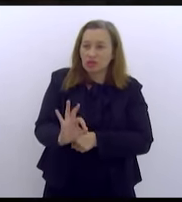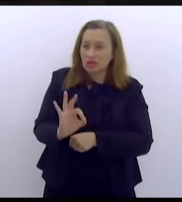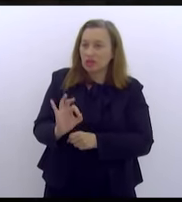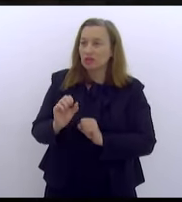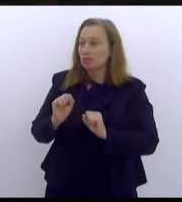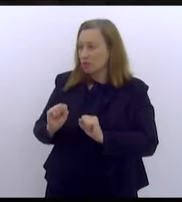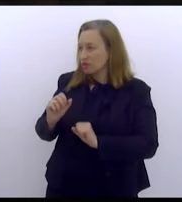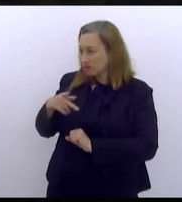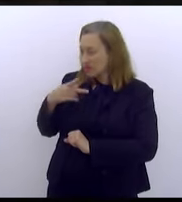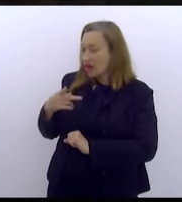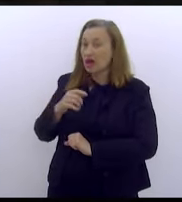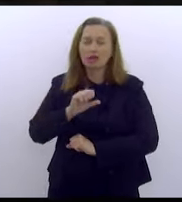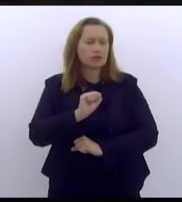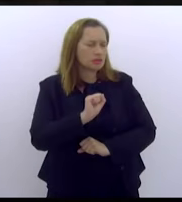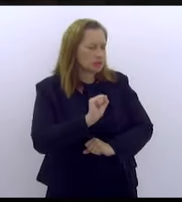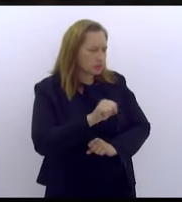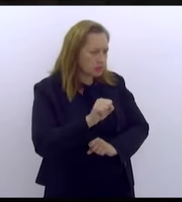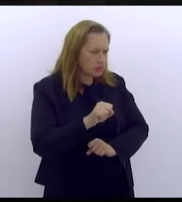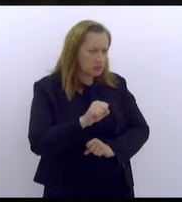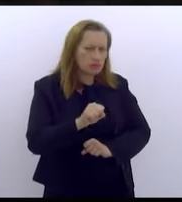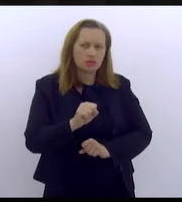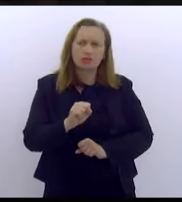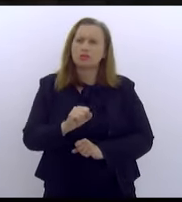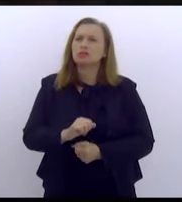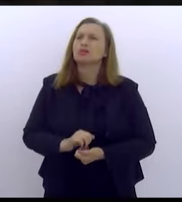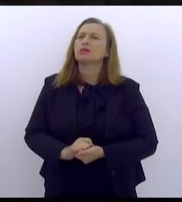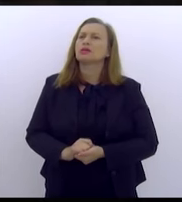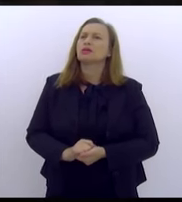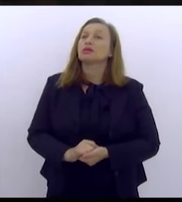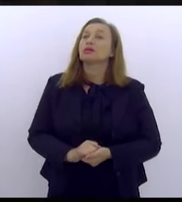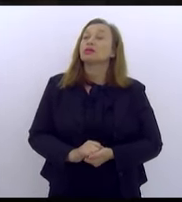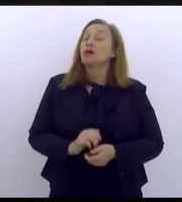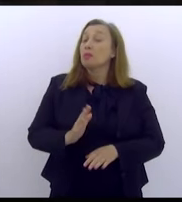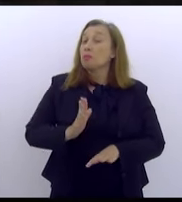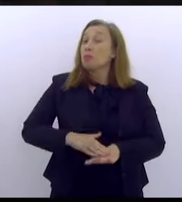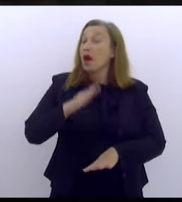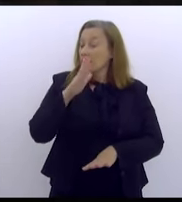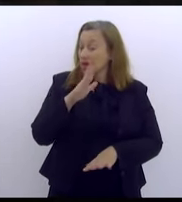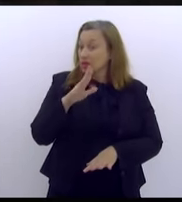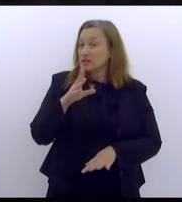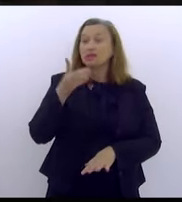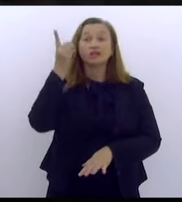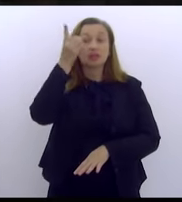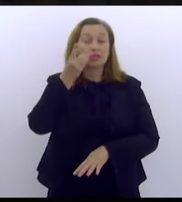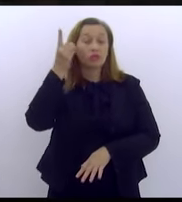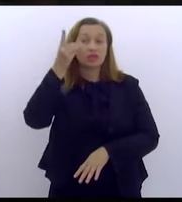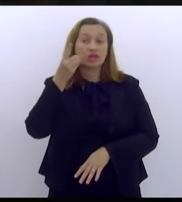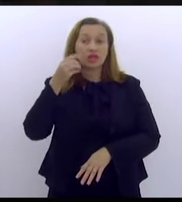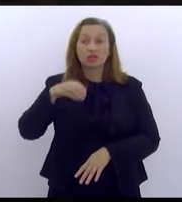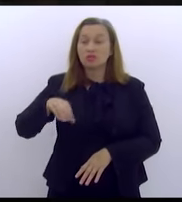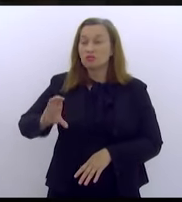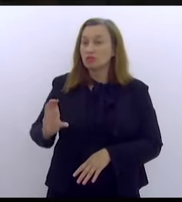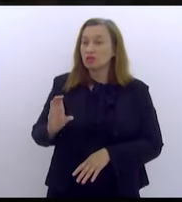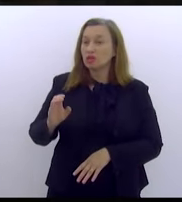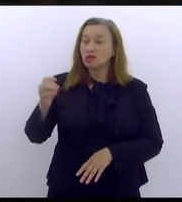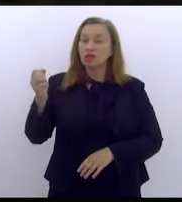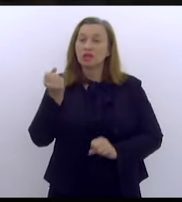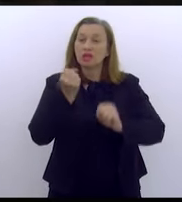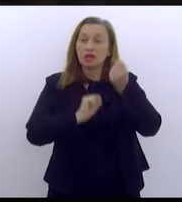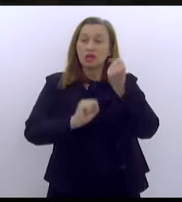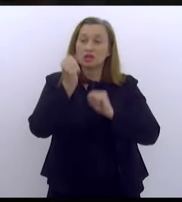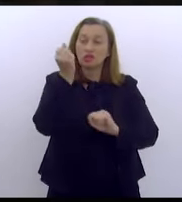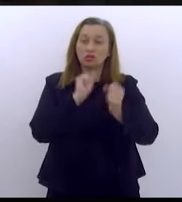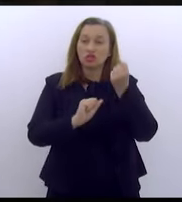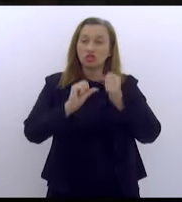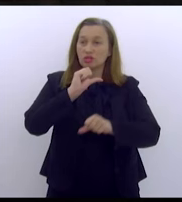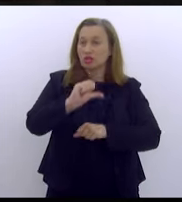breve aparte? Com certeza, senhor. Isso é mais, deputado Carlos Mink, que a indústria de